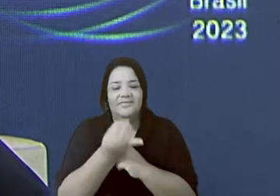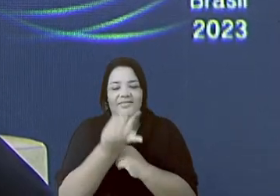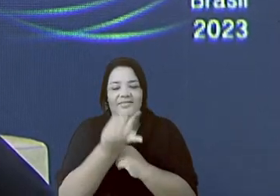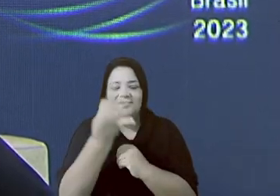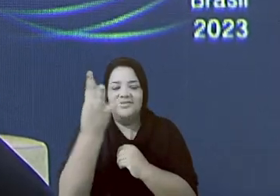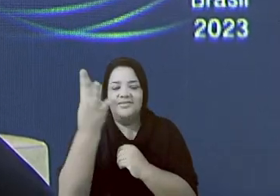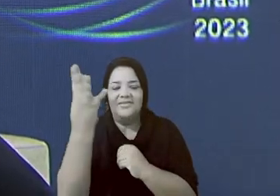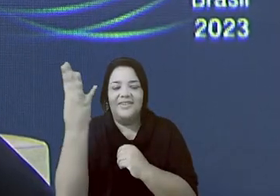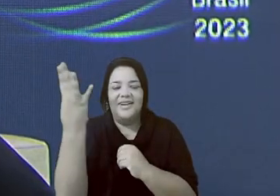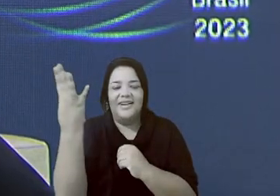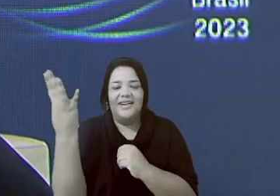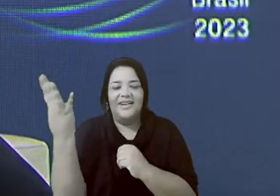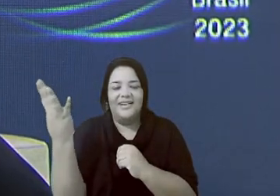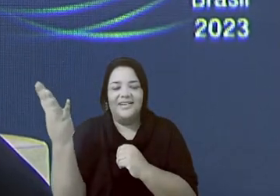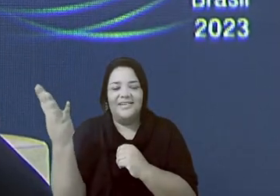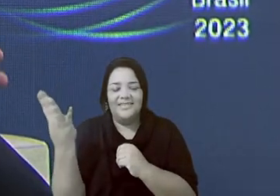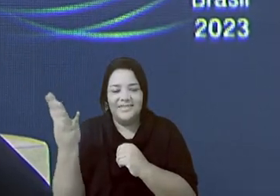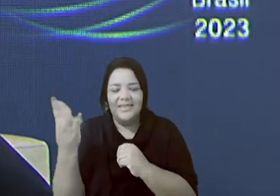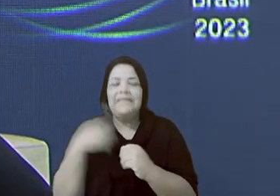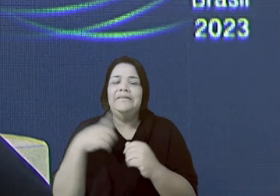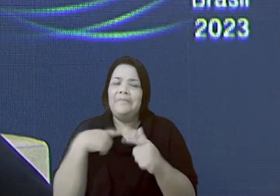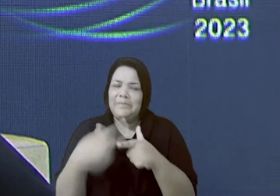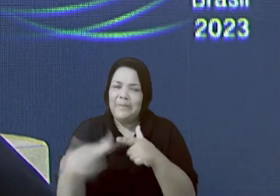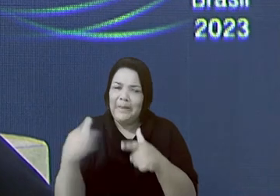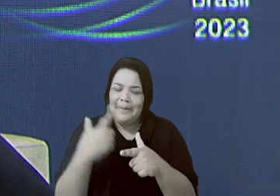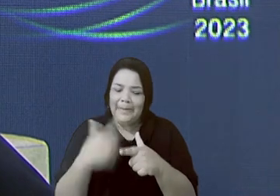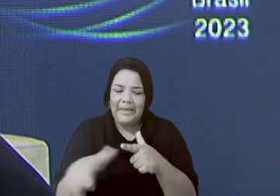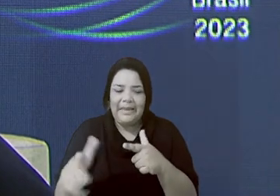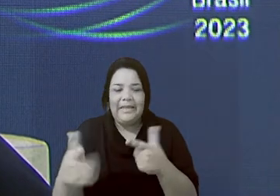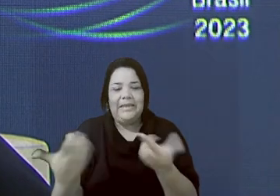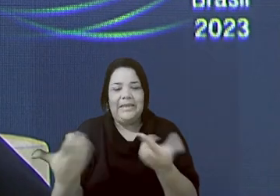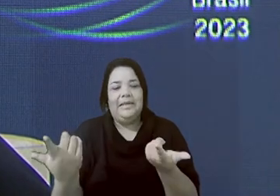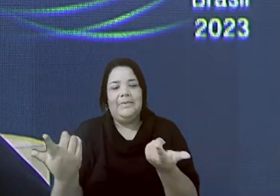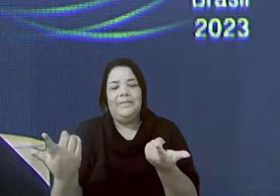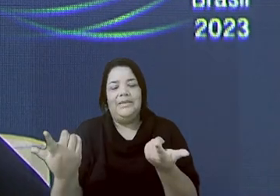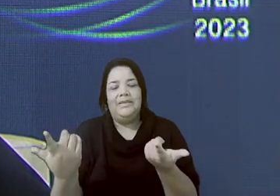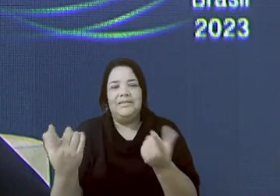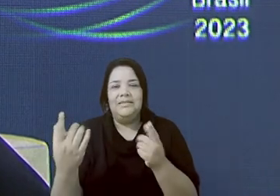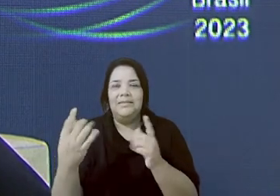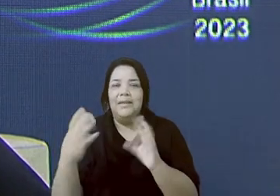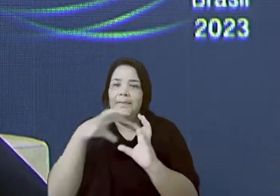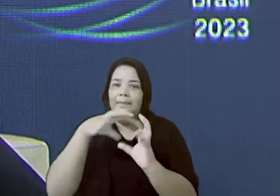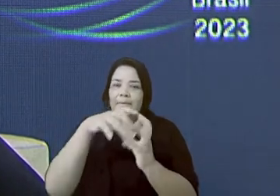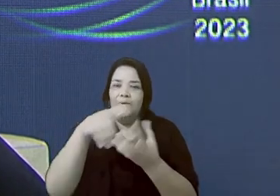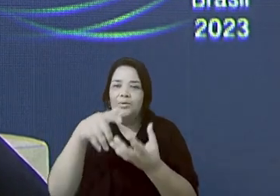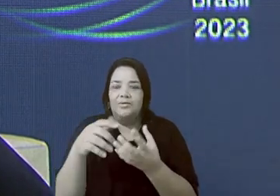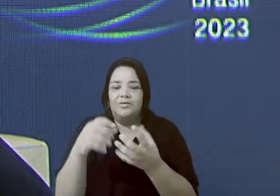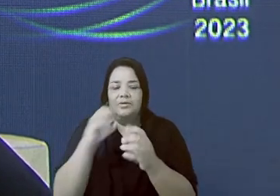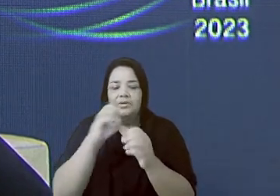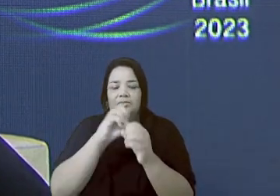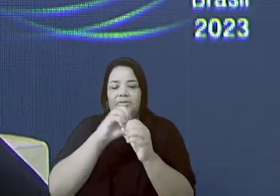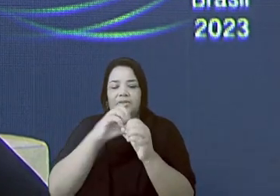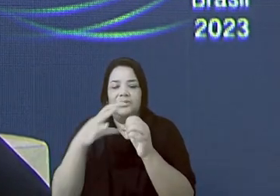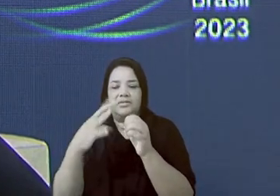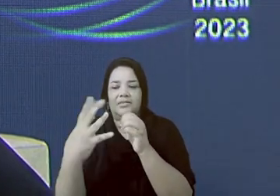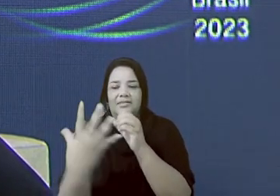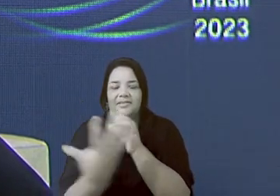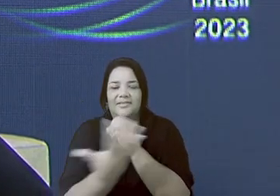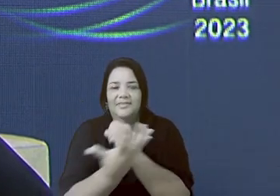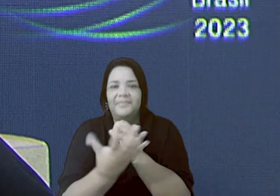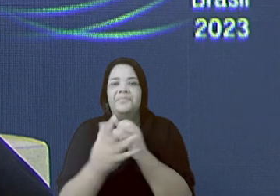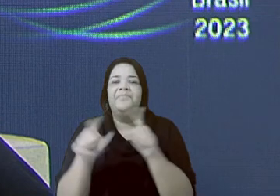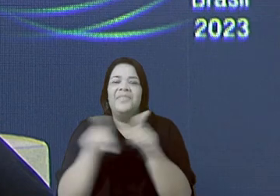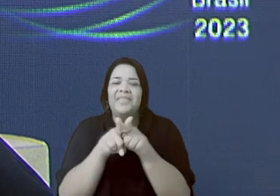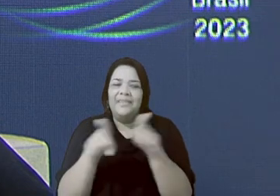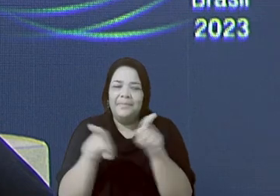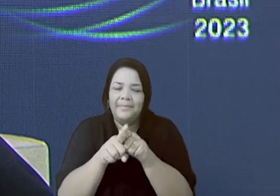tivemos covid tivemos uma aceleração do mundo digital e agora tivemos um momento de abundância em um momento de escassez